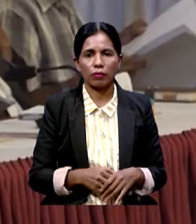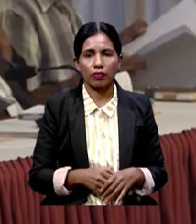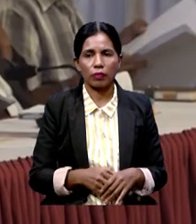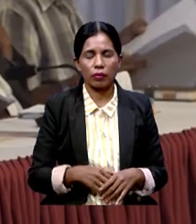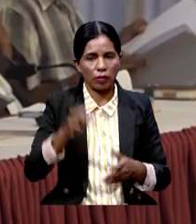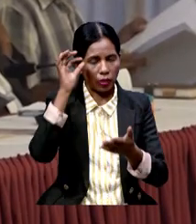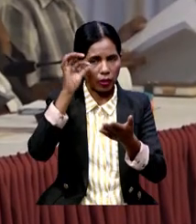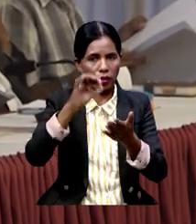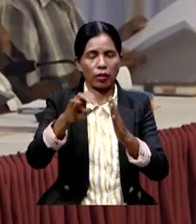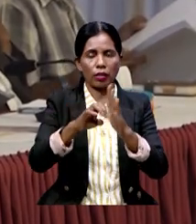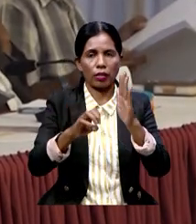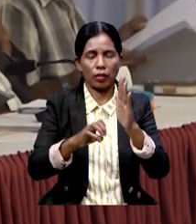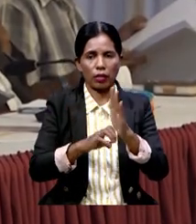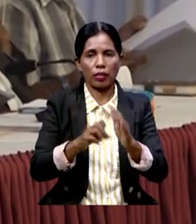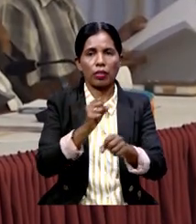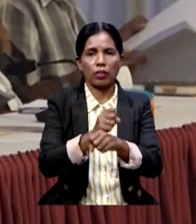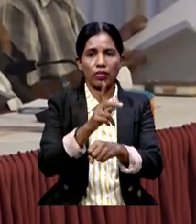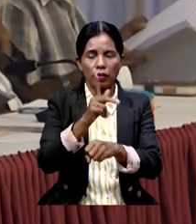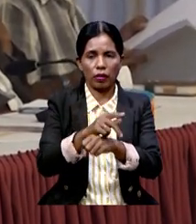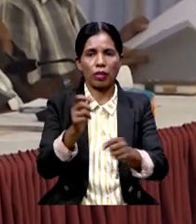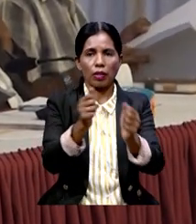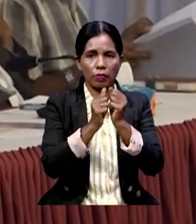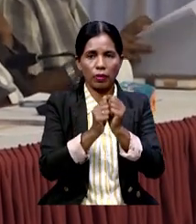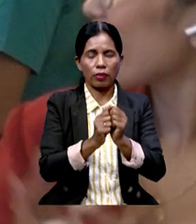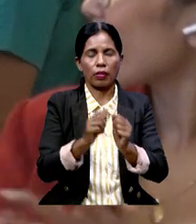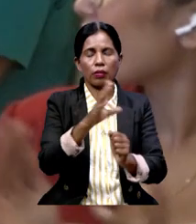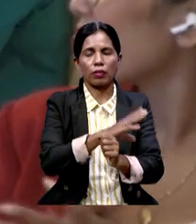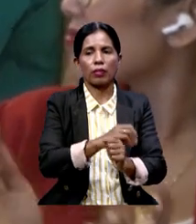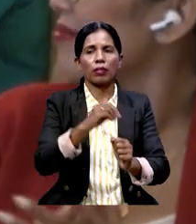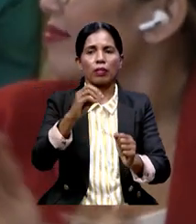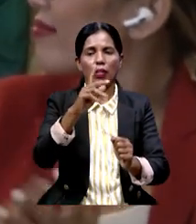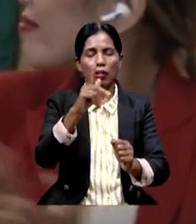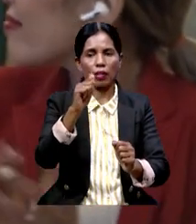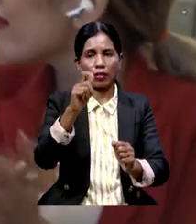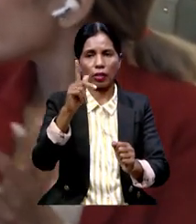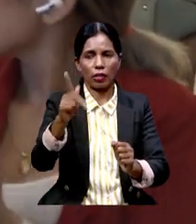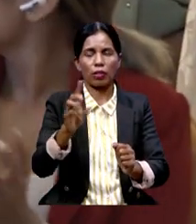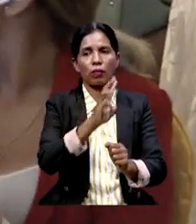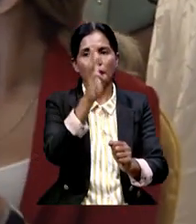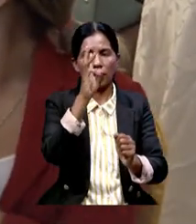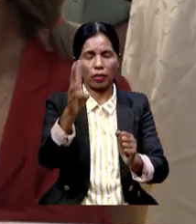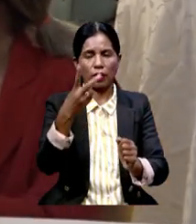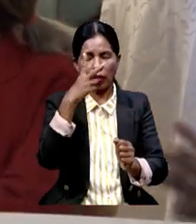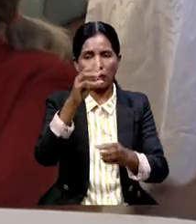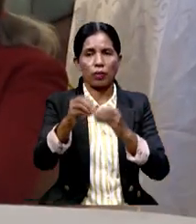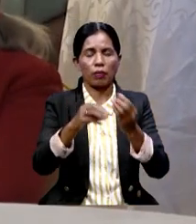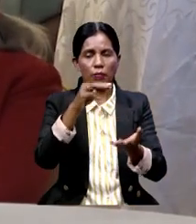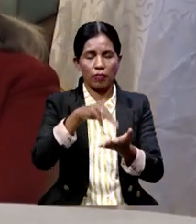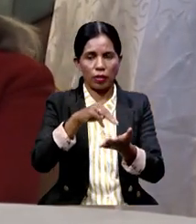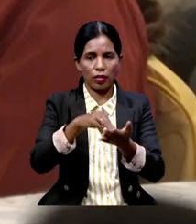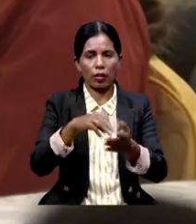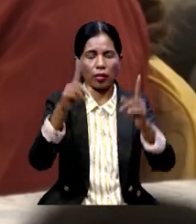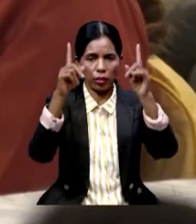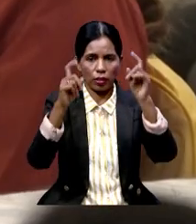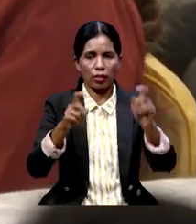Secretaria de Estado de Formação Profissional e Emprego, muito com a Comissão Anticorrupção, quarta nem a rua ao coração, matéria exame escrita, candidatura